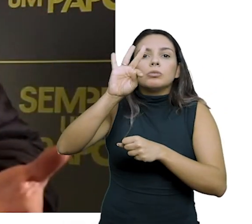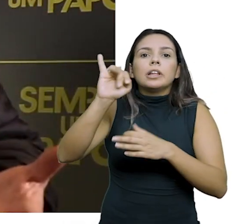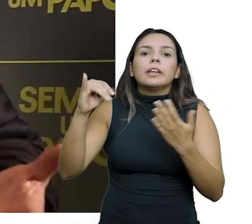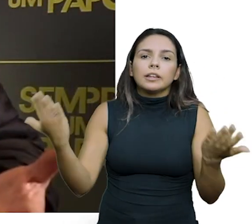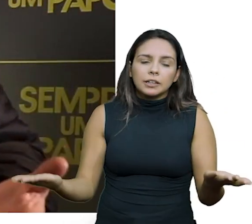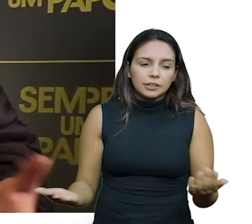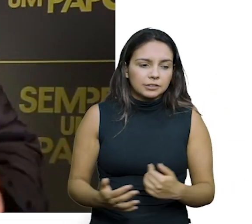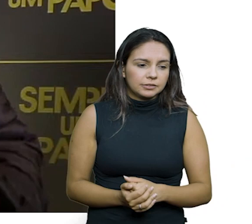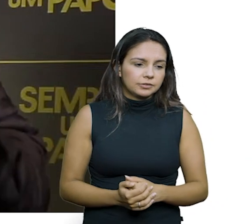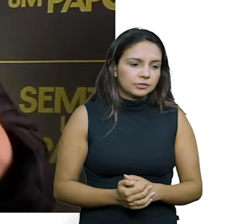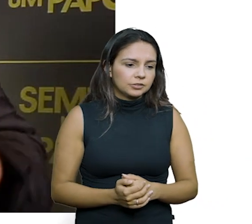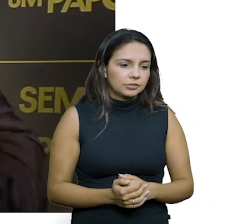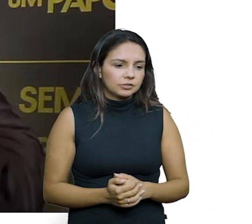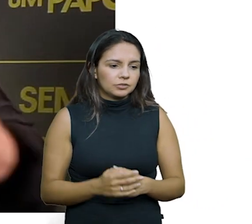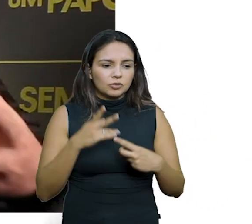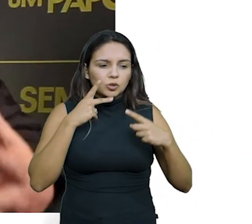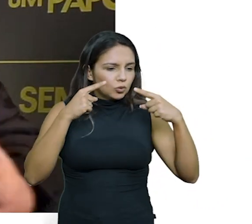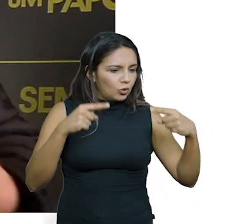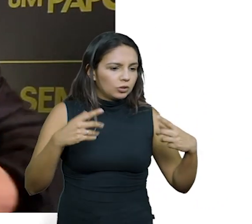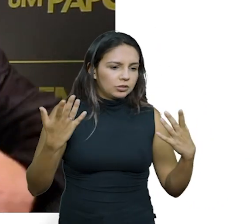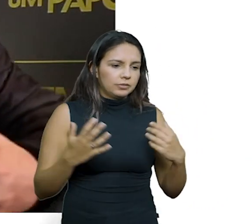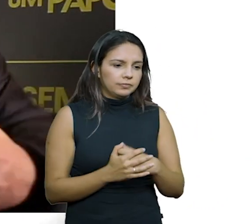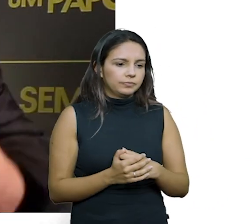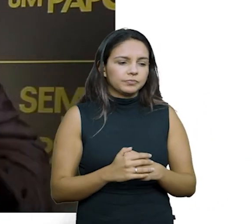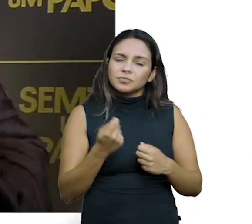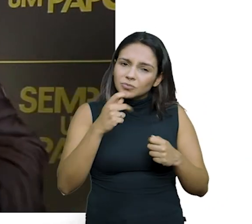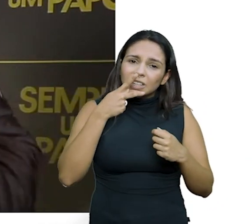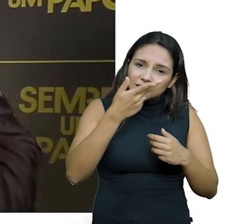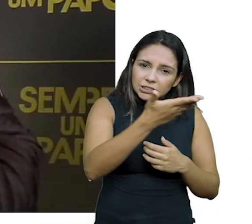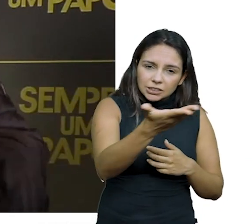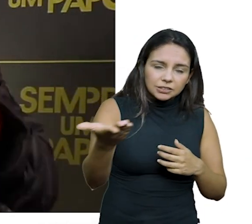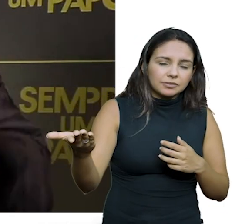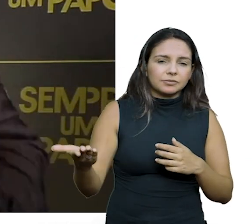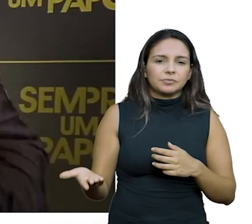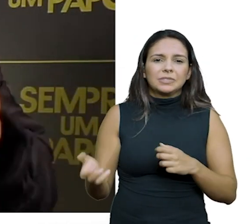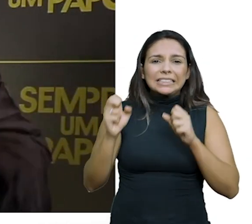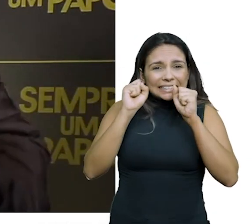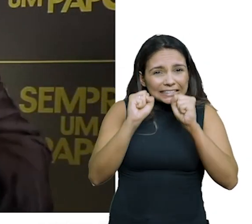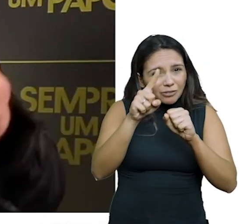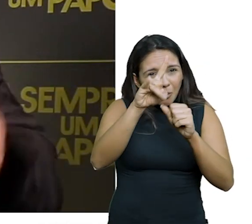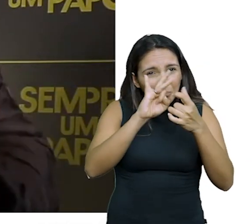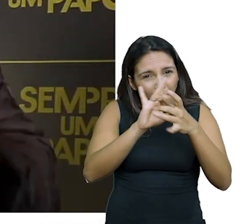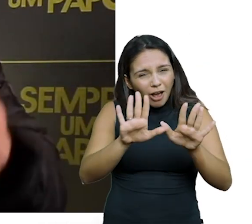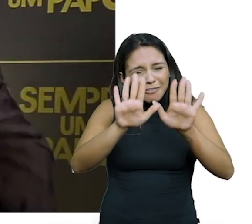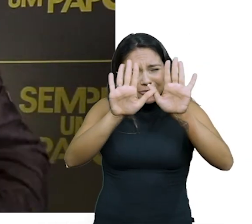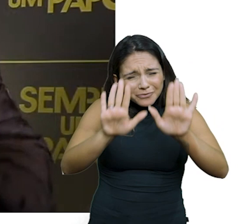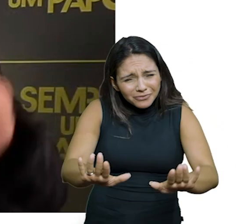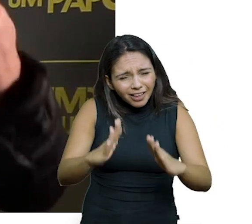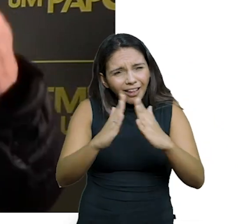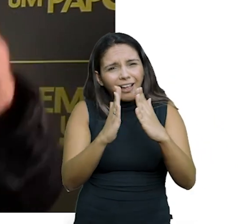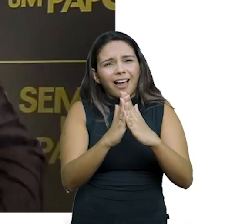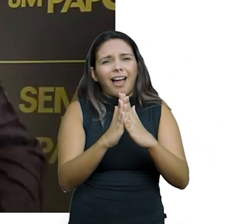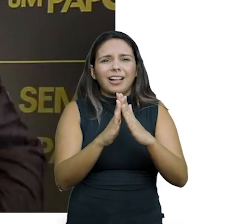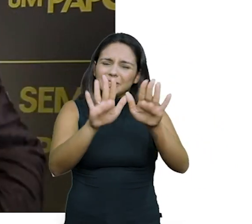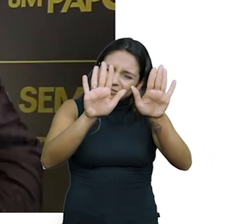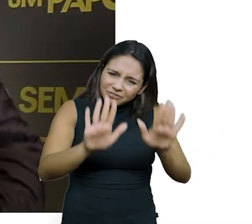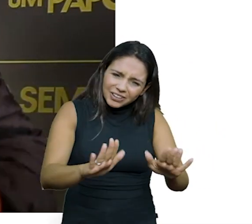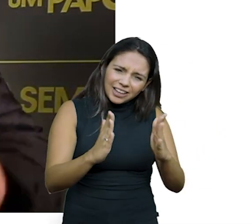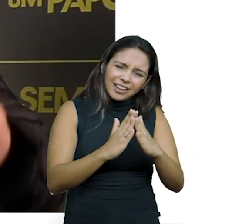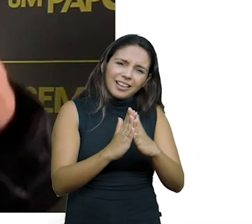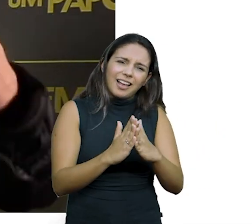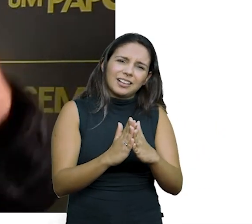Claro. Então, É um contrassenso. Aproveita esse momento para tentar dizer isso. Se puder ficar em casa,